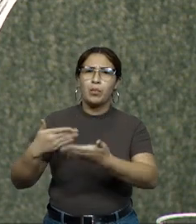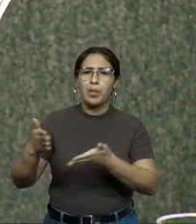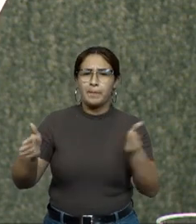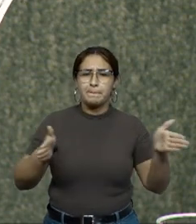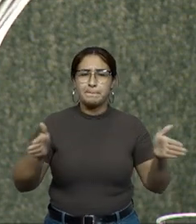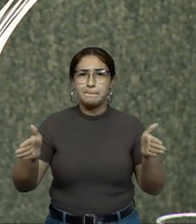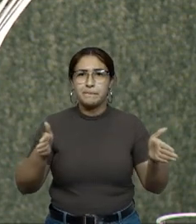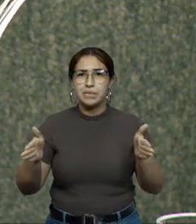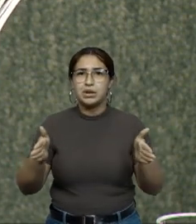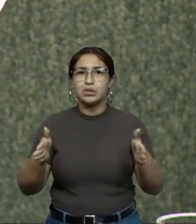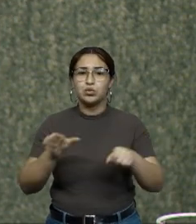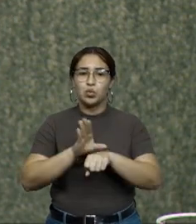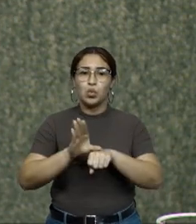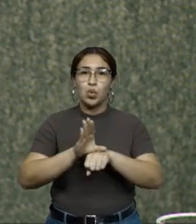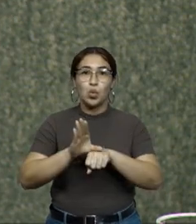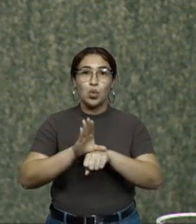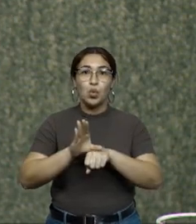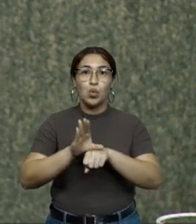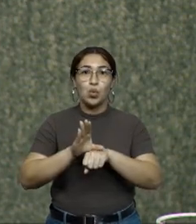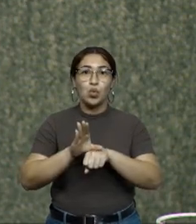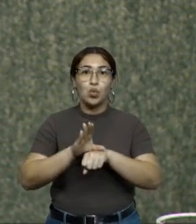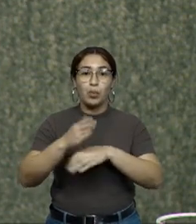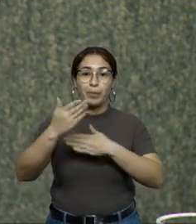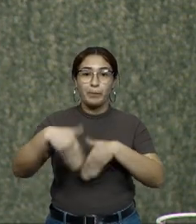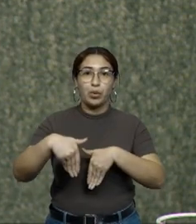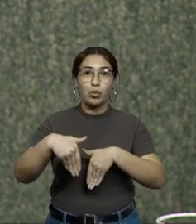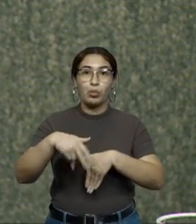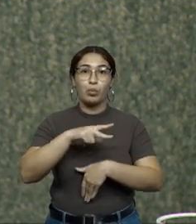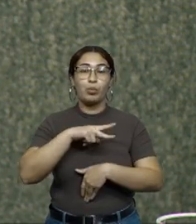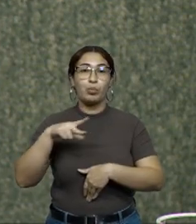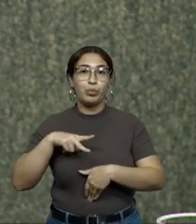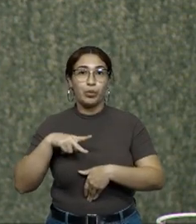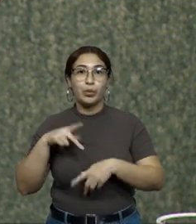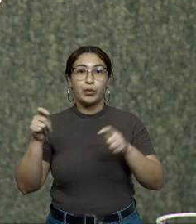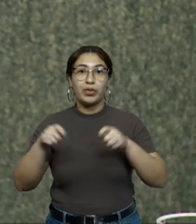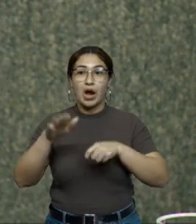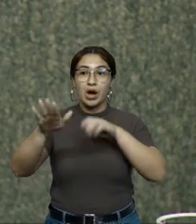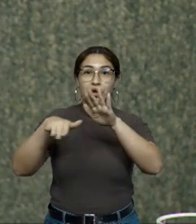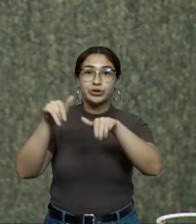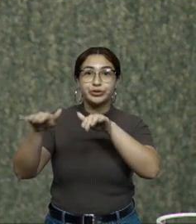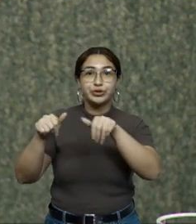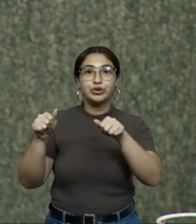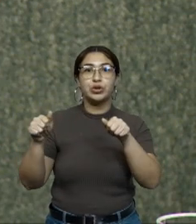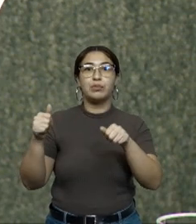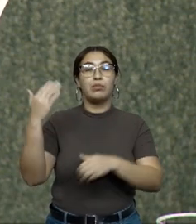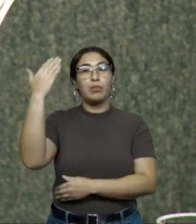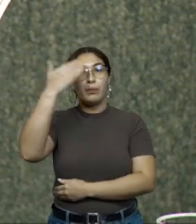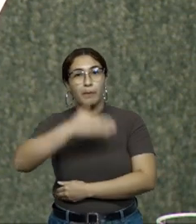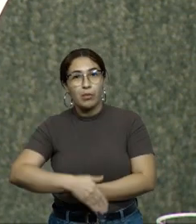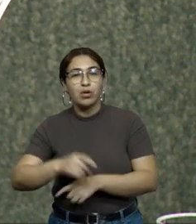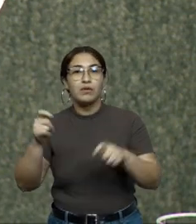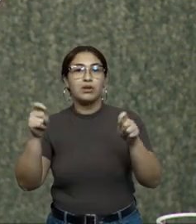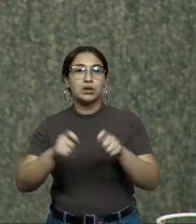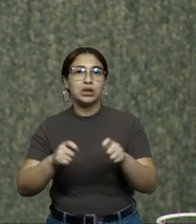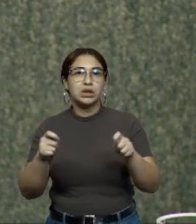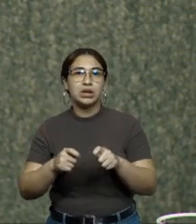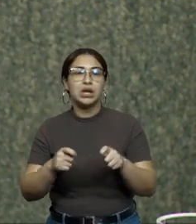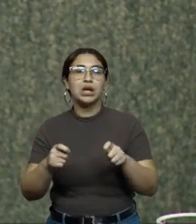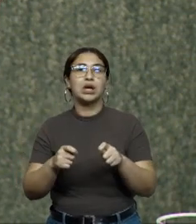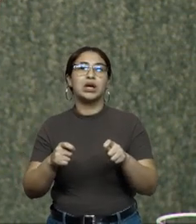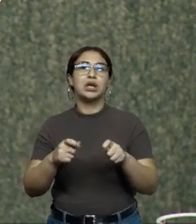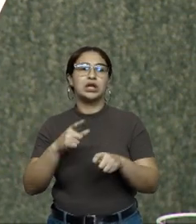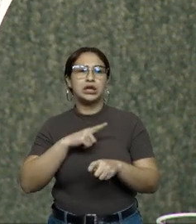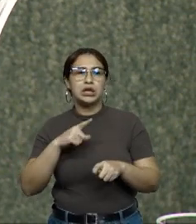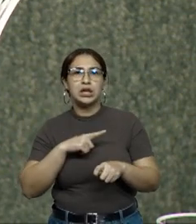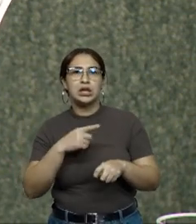concurso público para provimento de vagas comprovadamente excedentes e